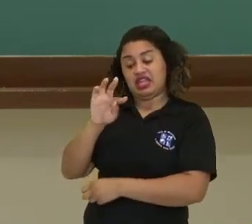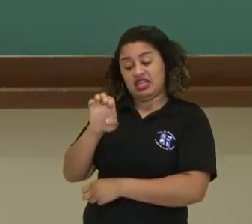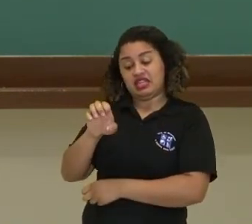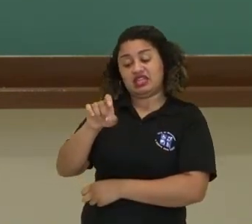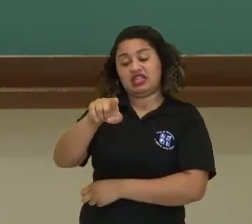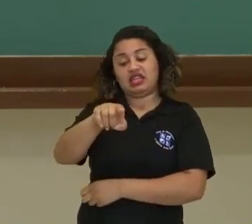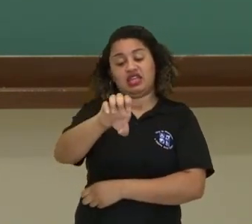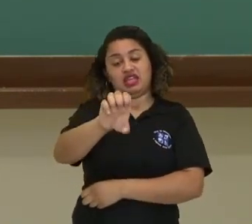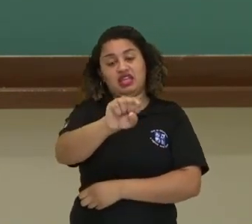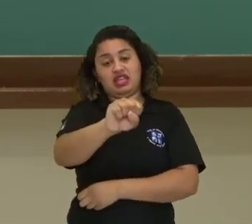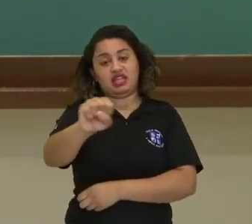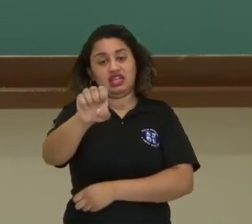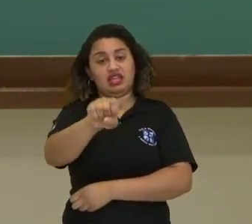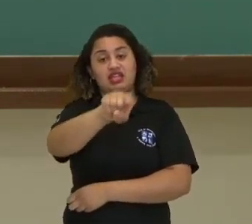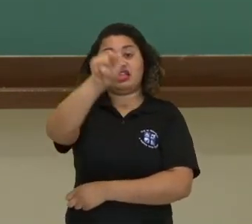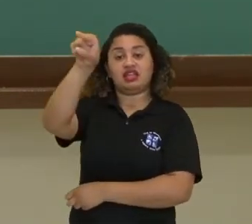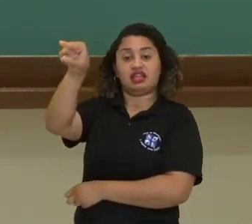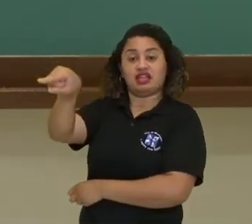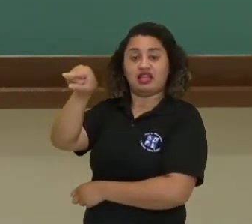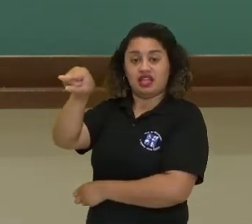gato, aquele gato. Viram?